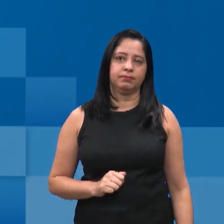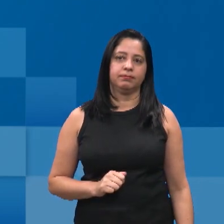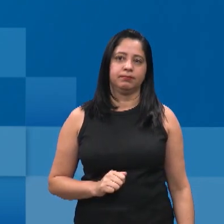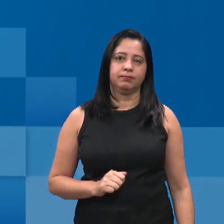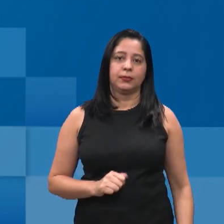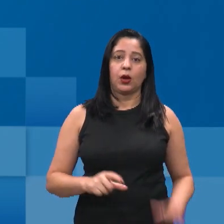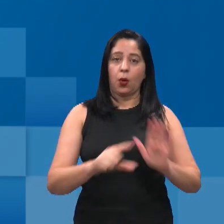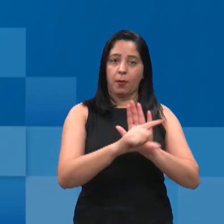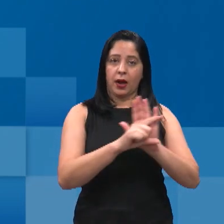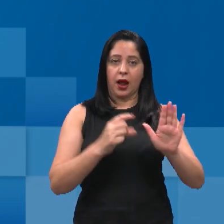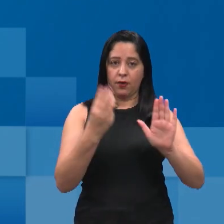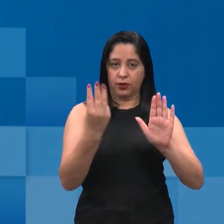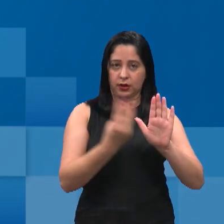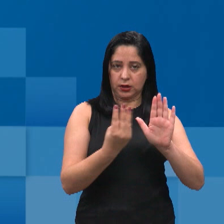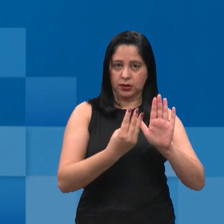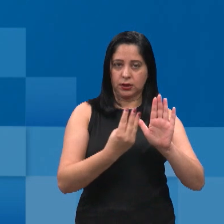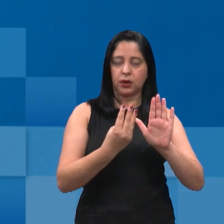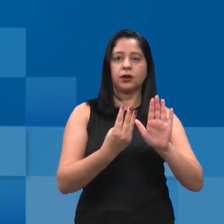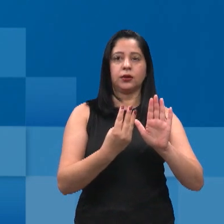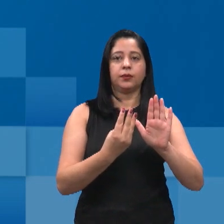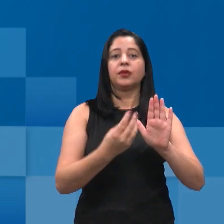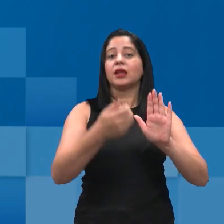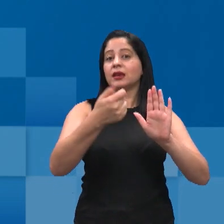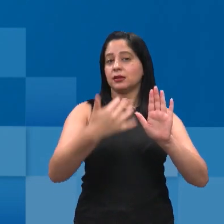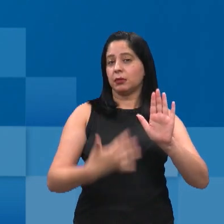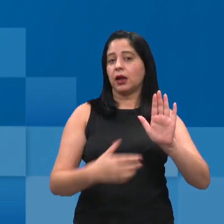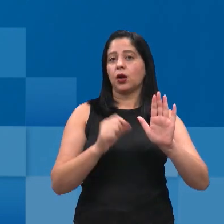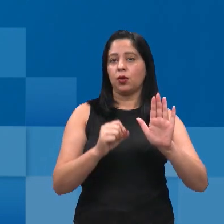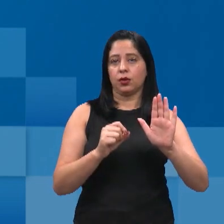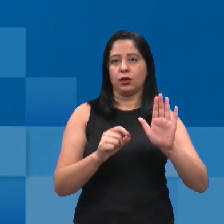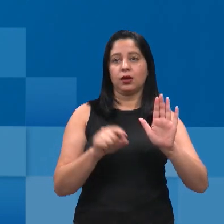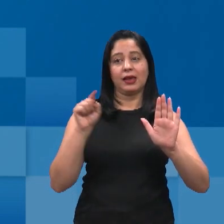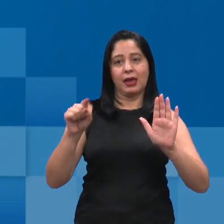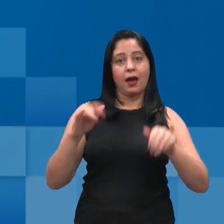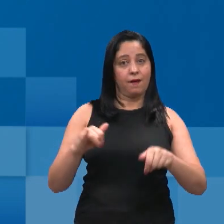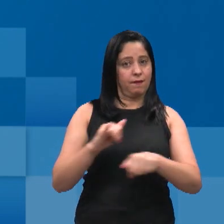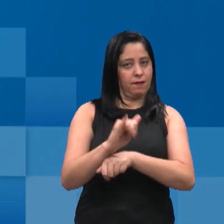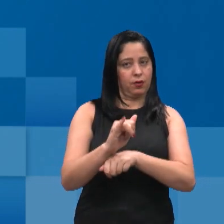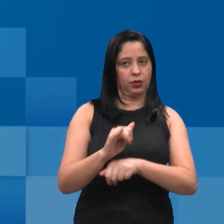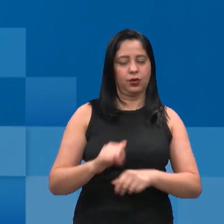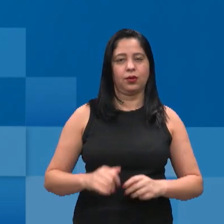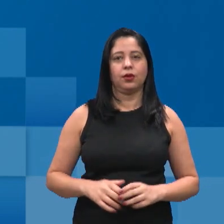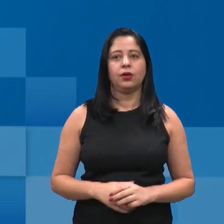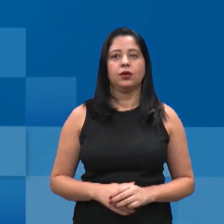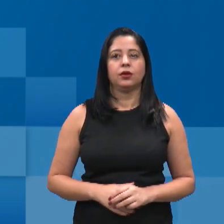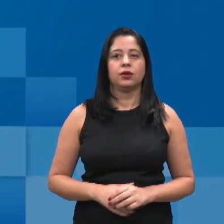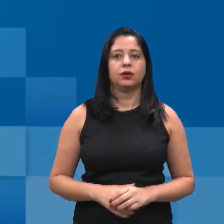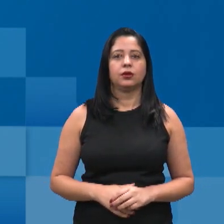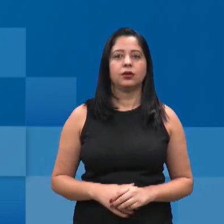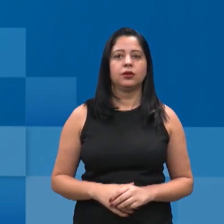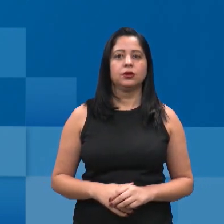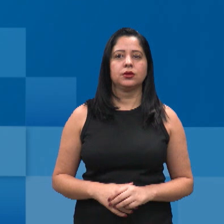parágrafo 3º do Regimento Interno, considero faltoso.